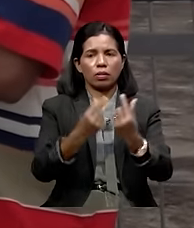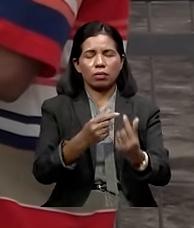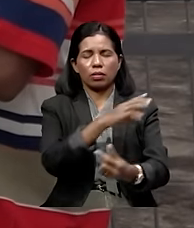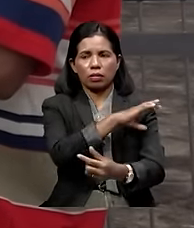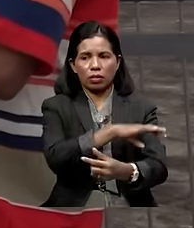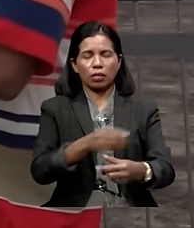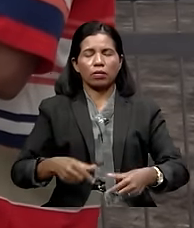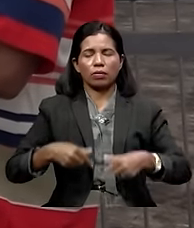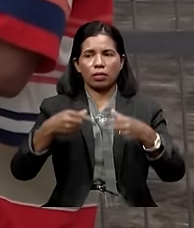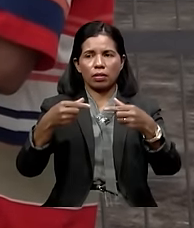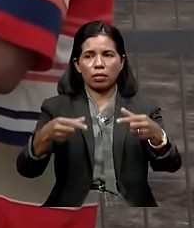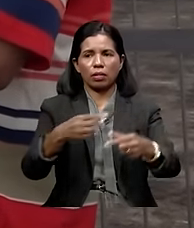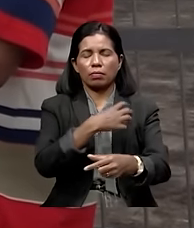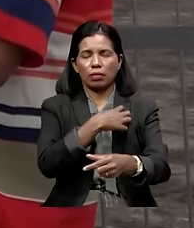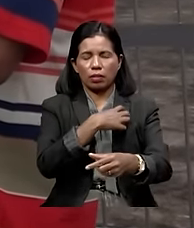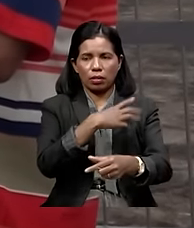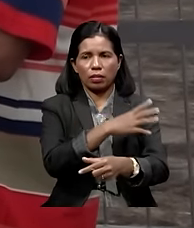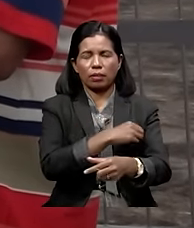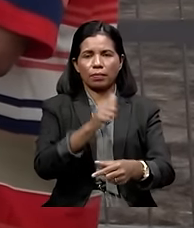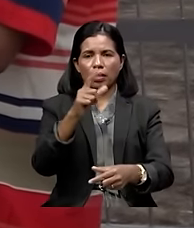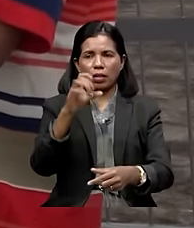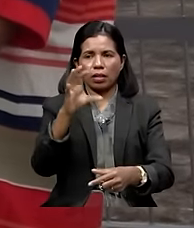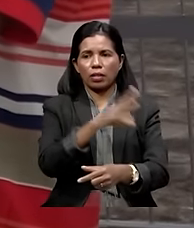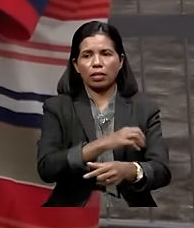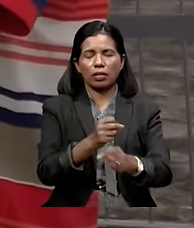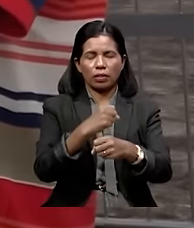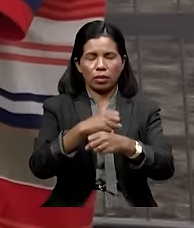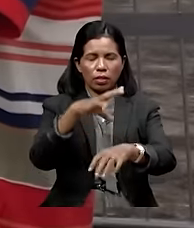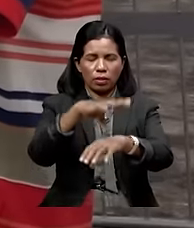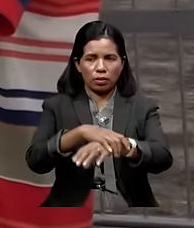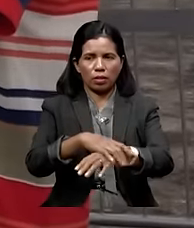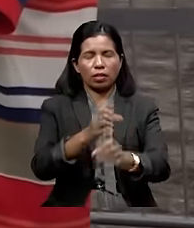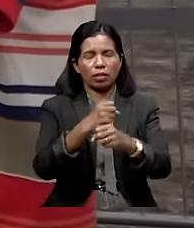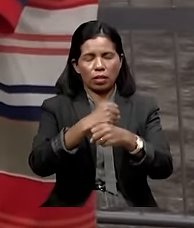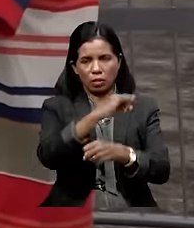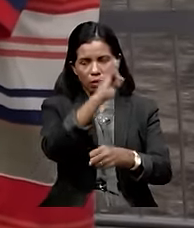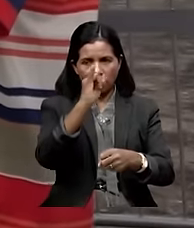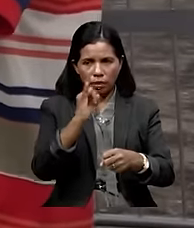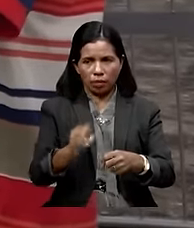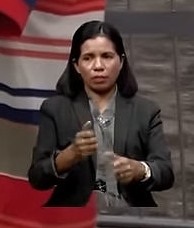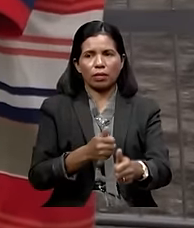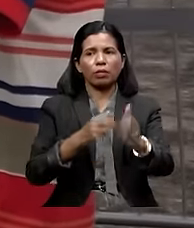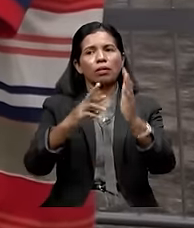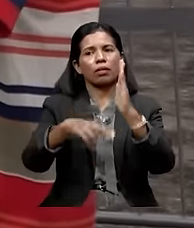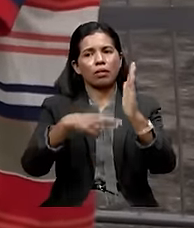Mutin entrega queiras ba polícia esquadrão Alesso, onde halo detenção no halo investigação tu